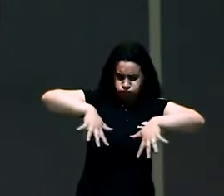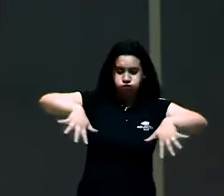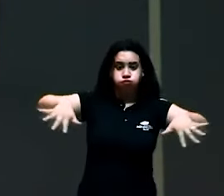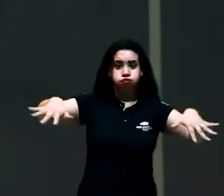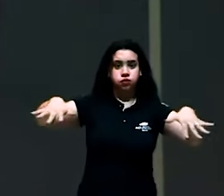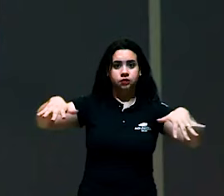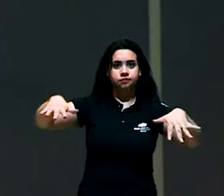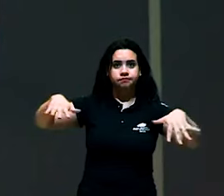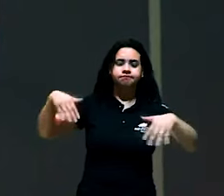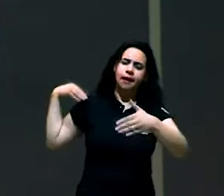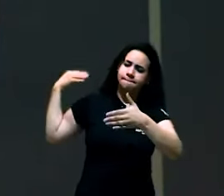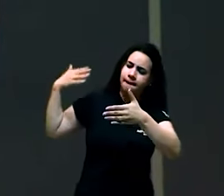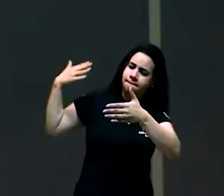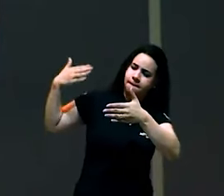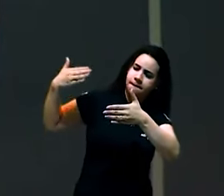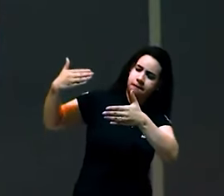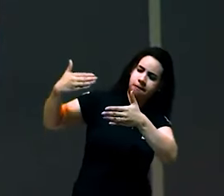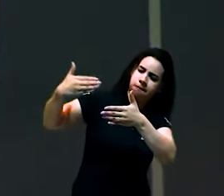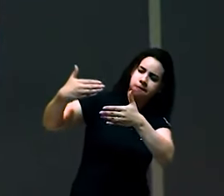70 anos mais tarde, perto do ano